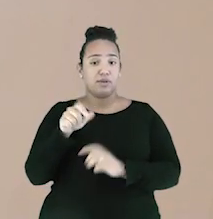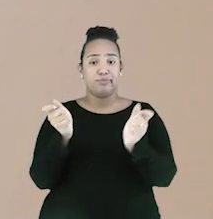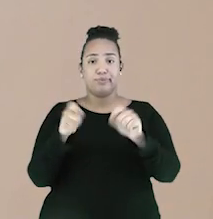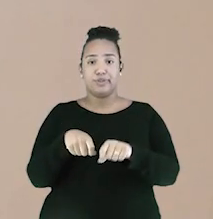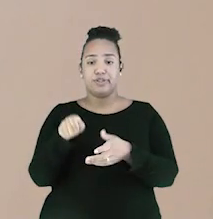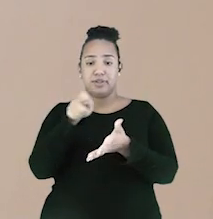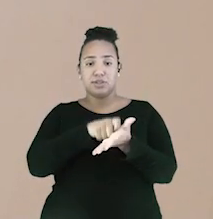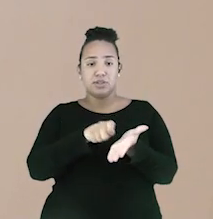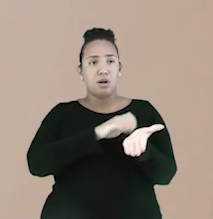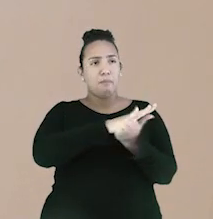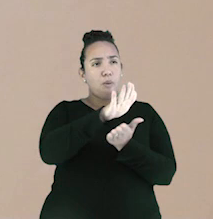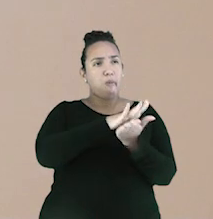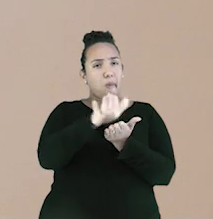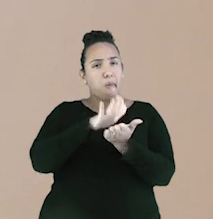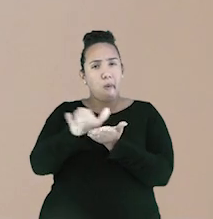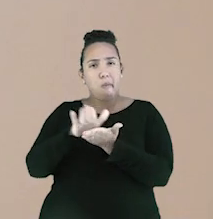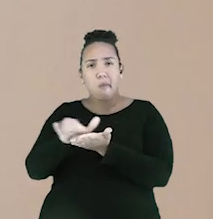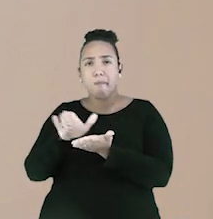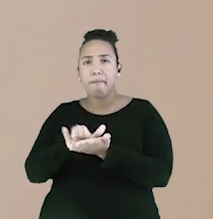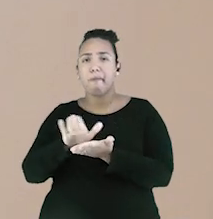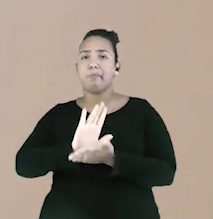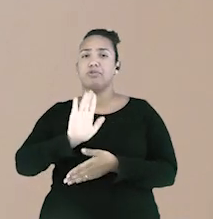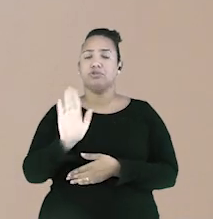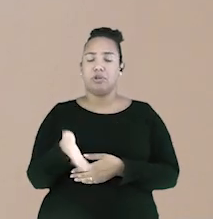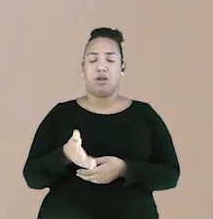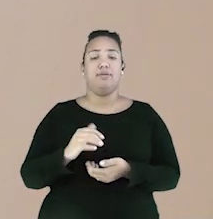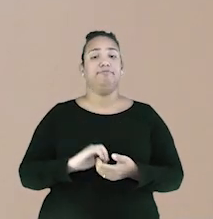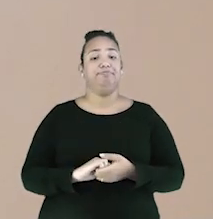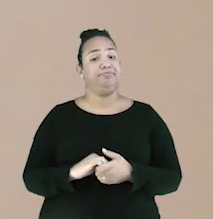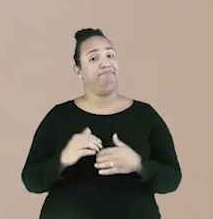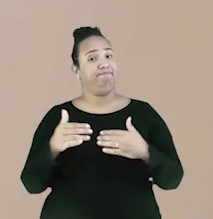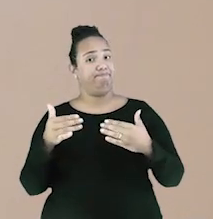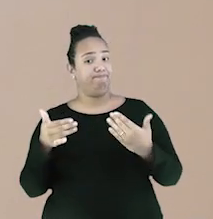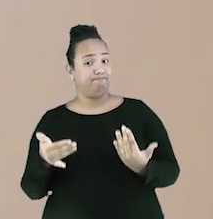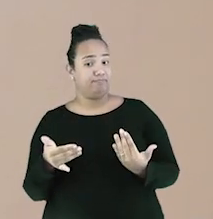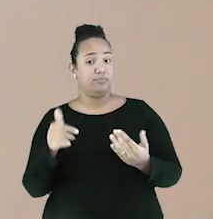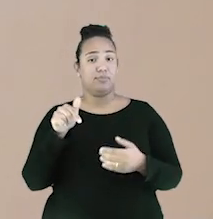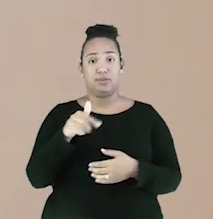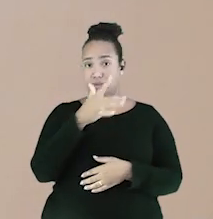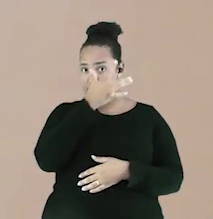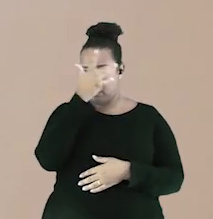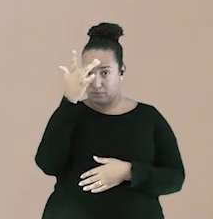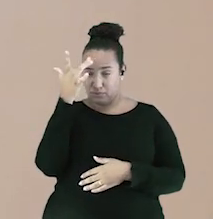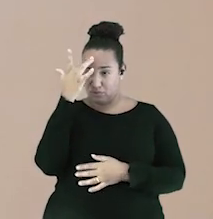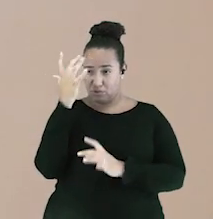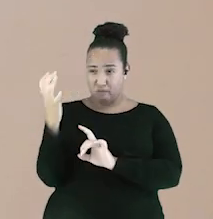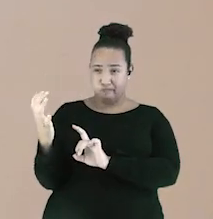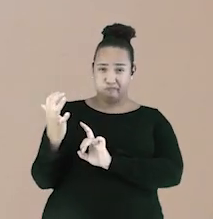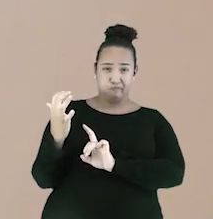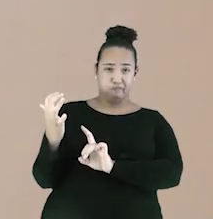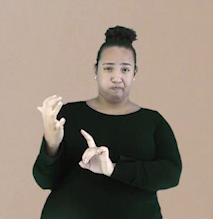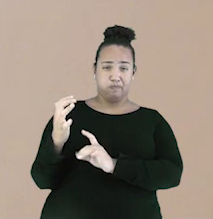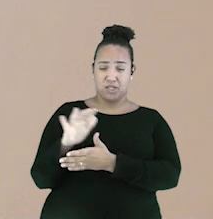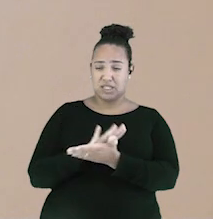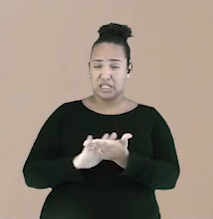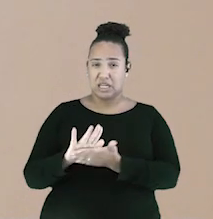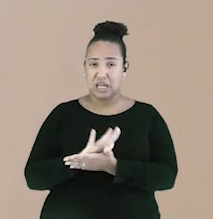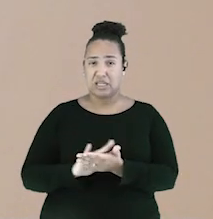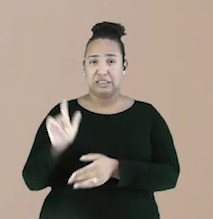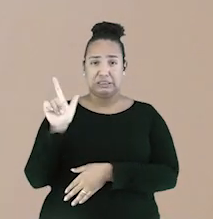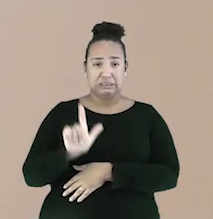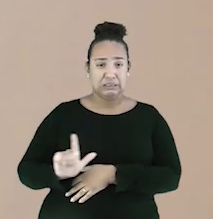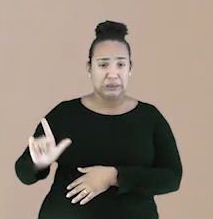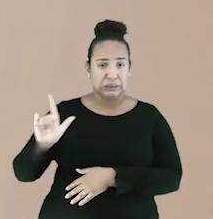publicação de escritos aumentasse absurdamente. Assim, para impedir que os fiéis fossem influenciados por esse tipo